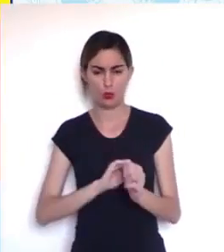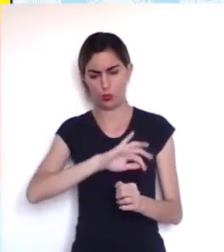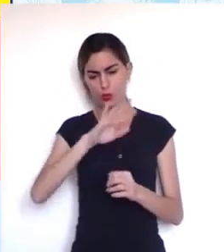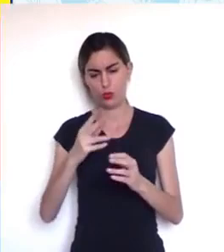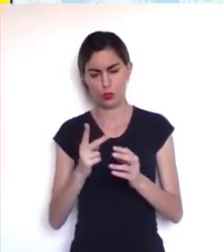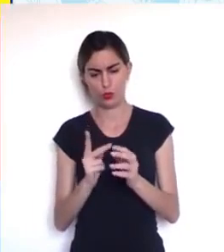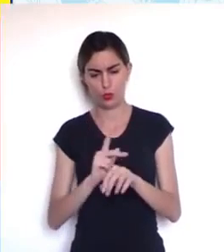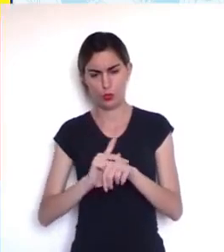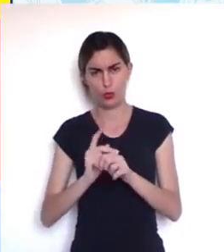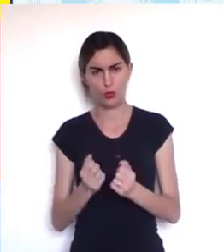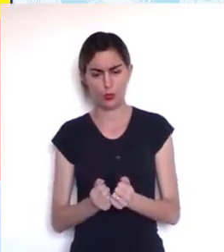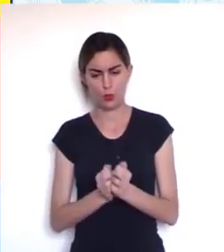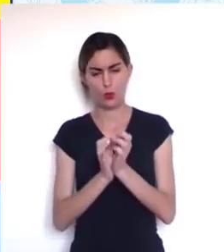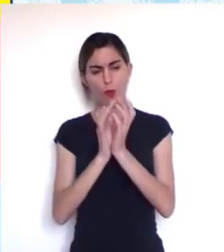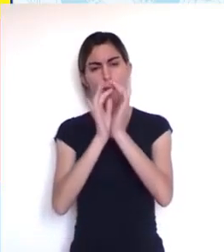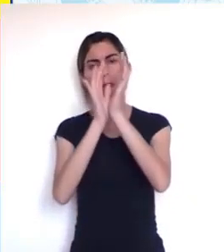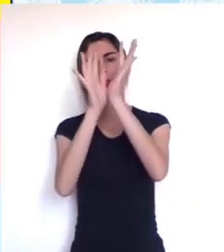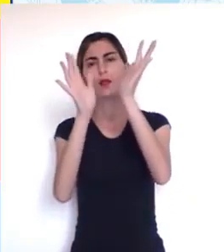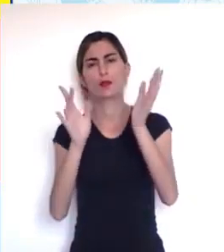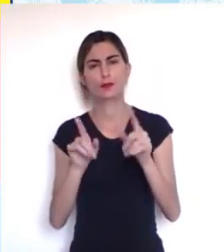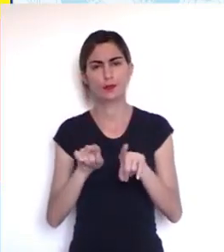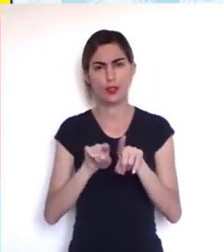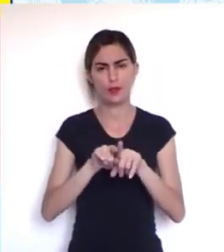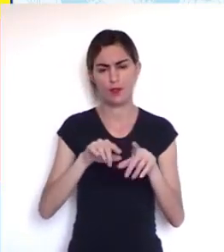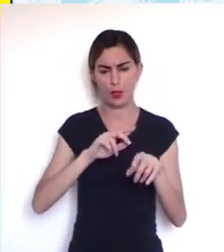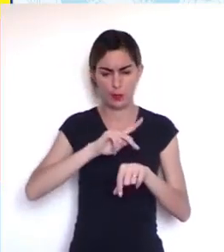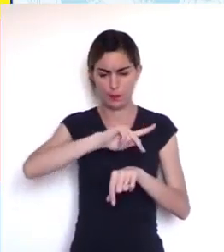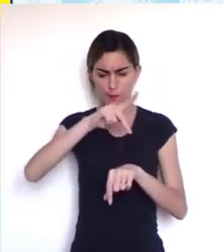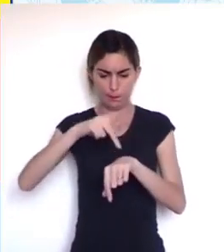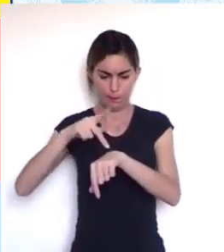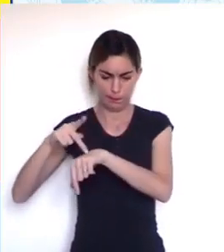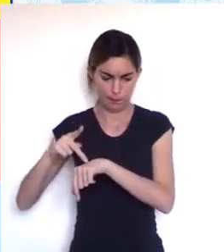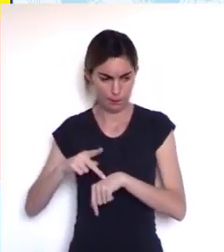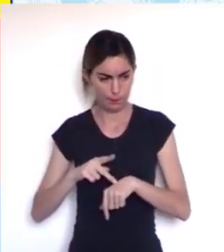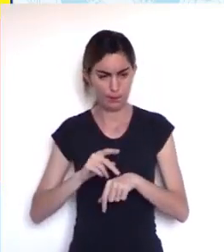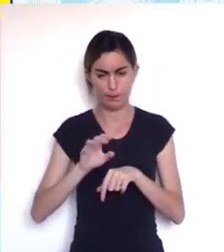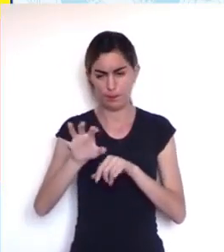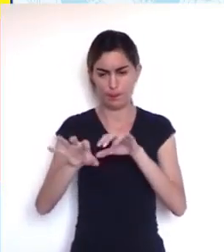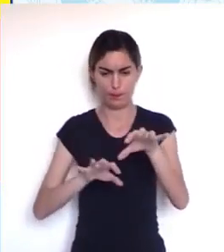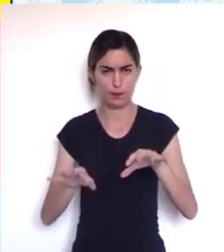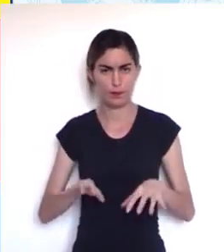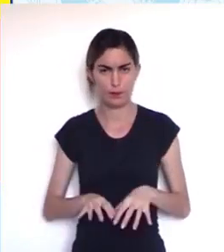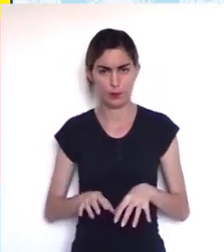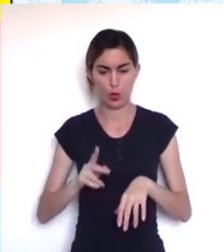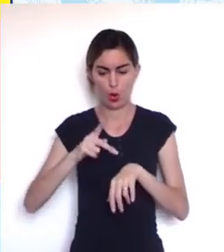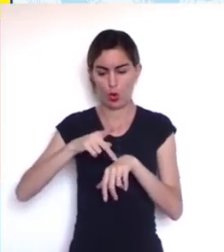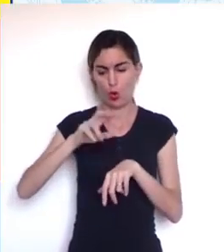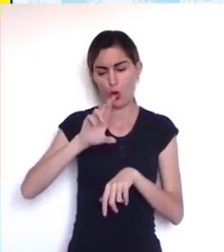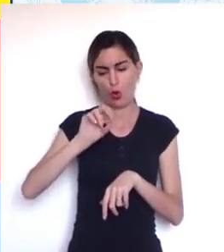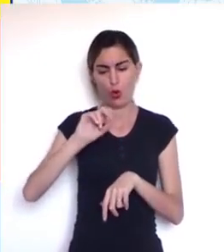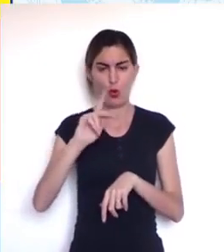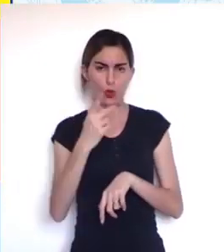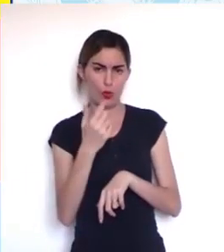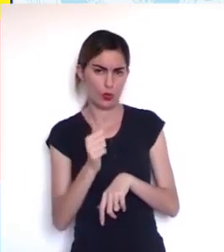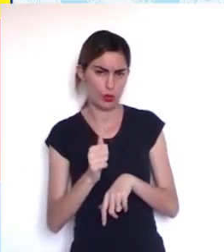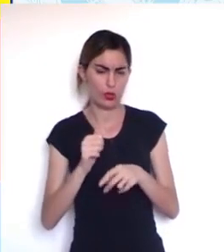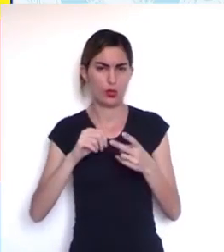vulcões. Quando se fala das rochas da litosfera, elas vão estar divididas em